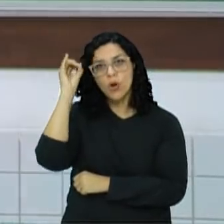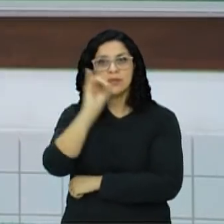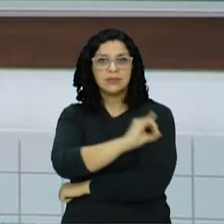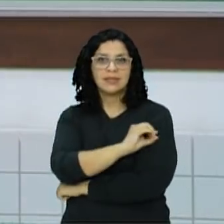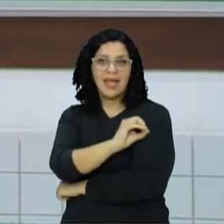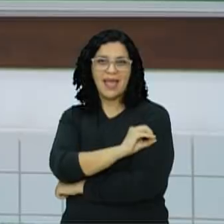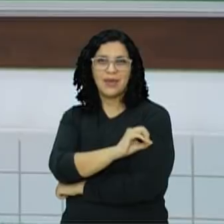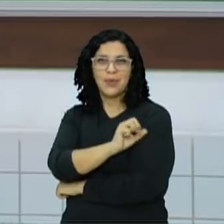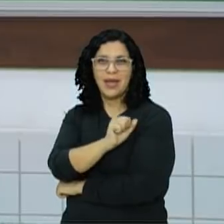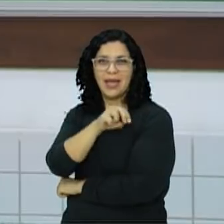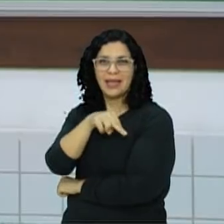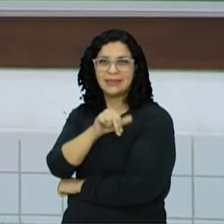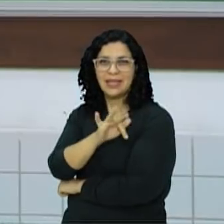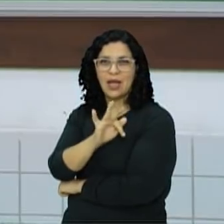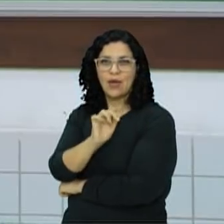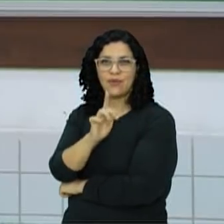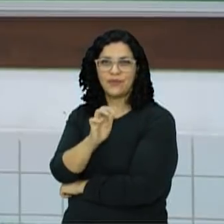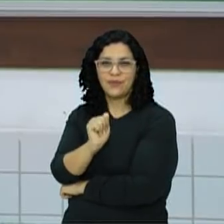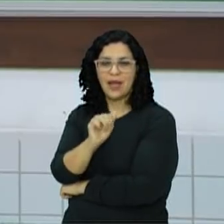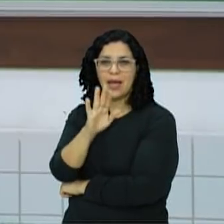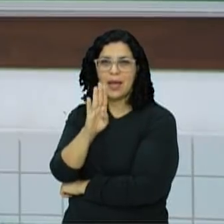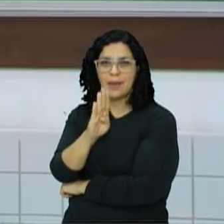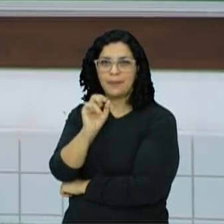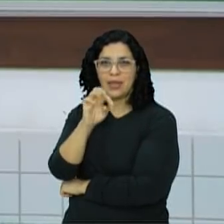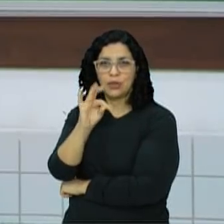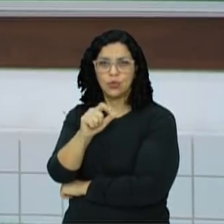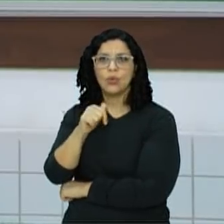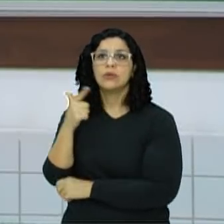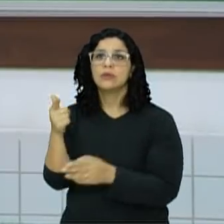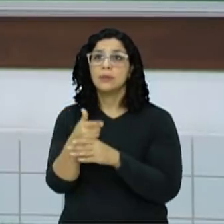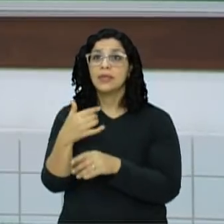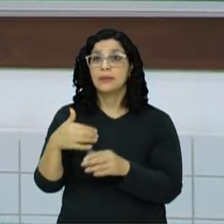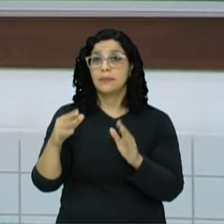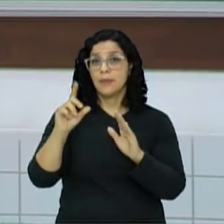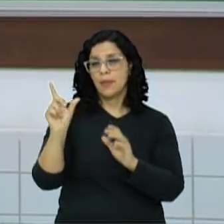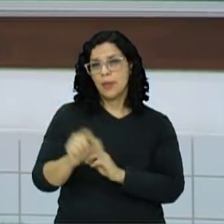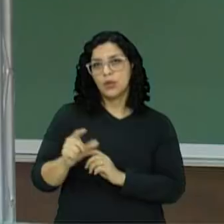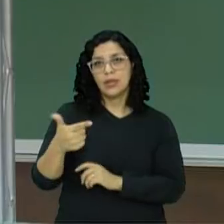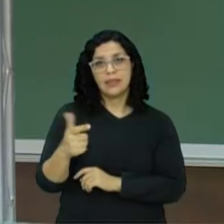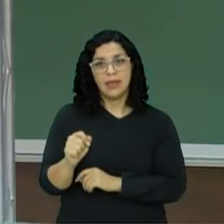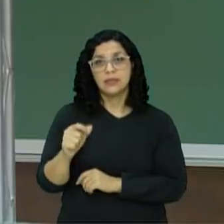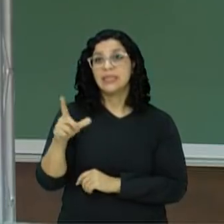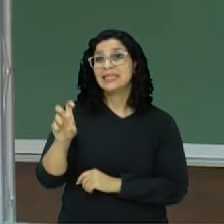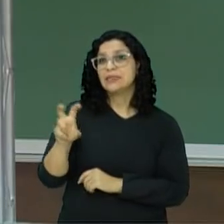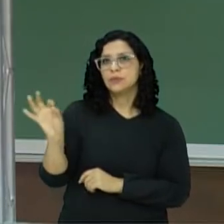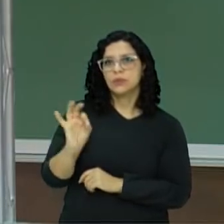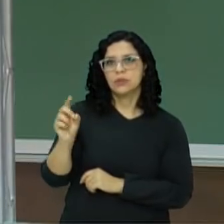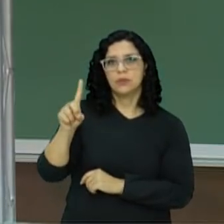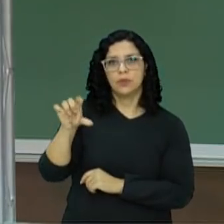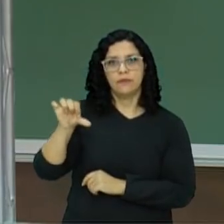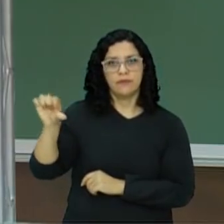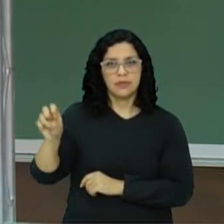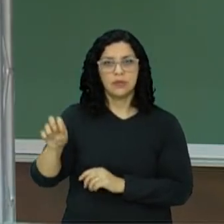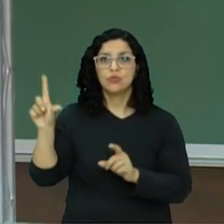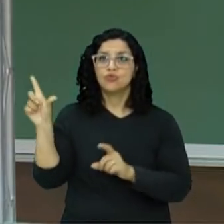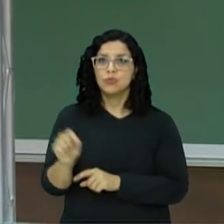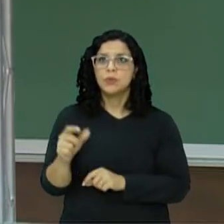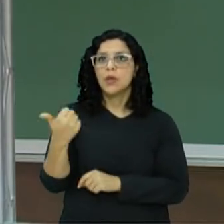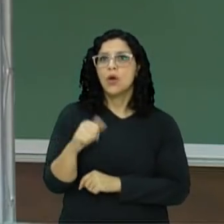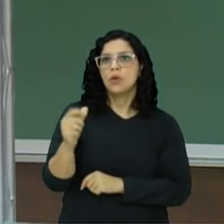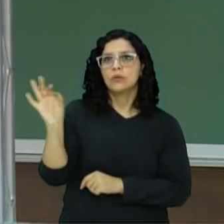analfabetismo entre pessoas com mais de 10 anos de idade, que era de 15% em 95, caiu